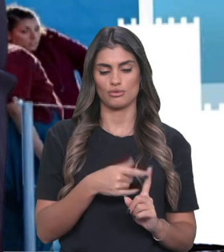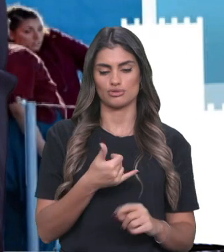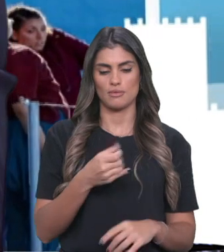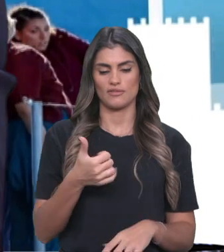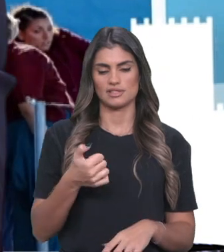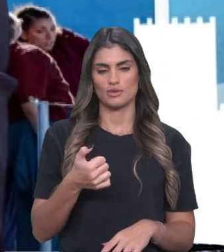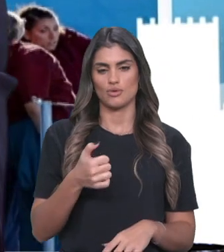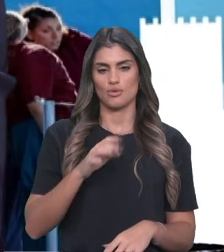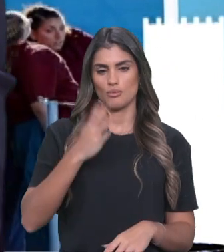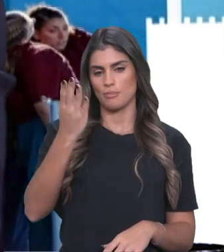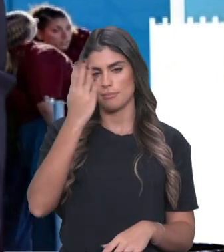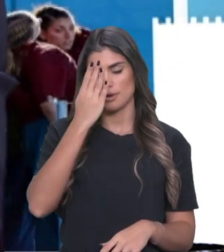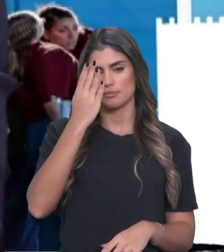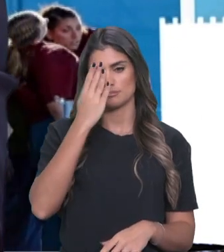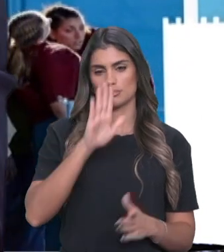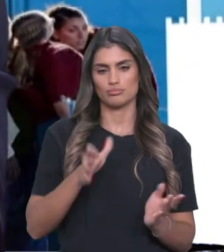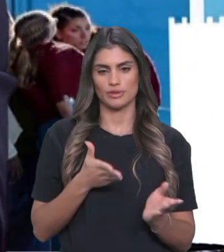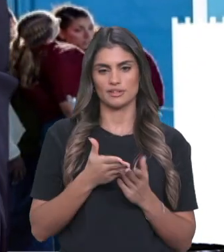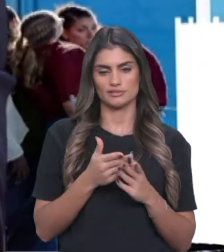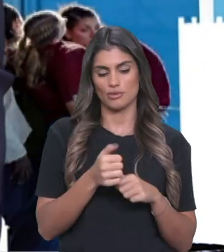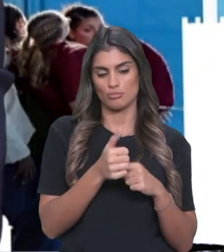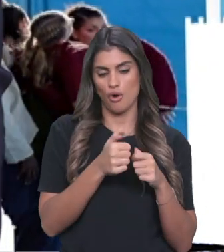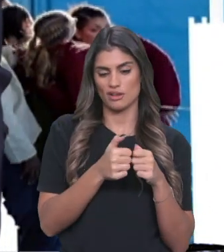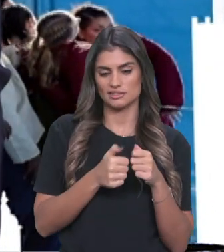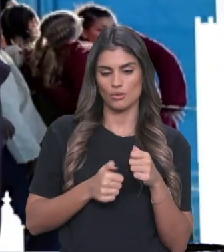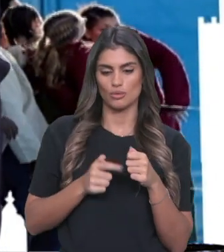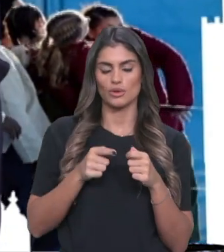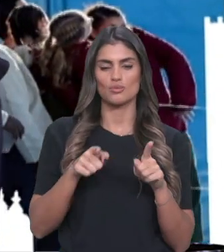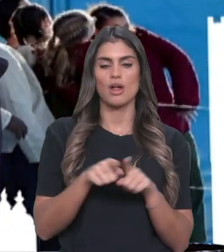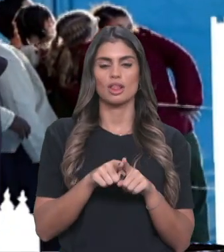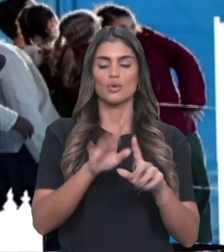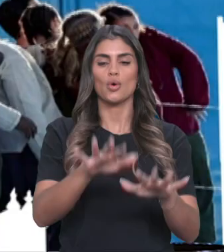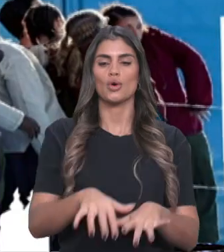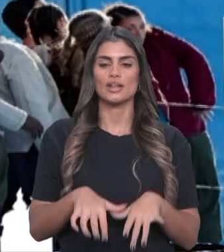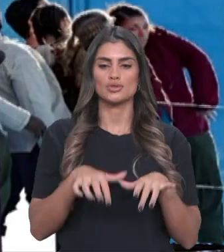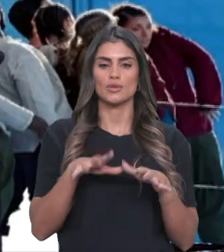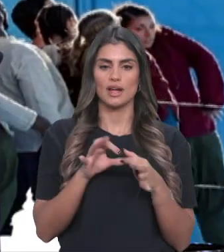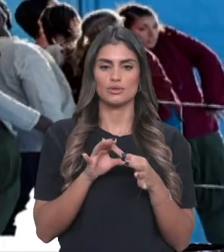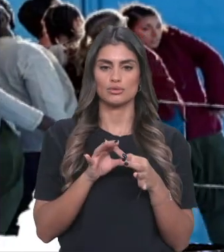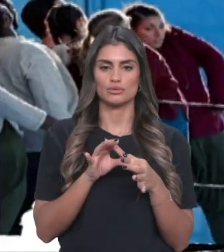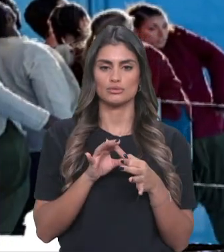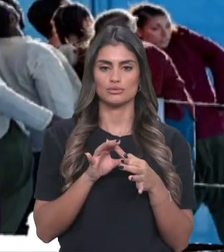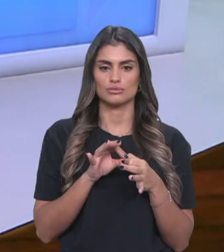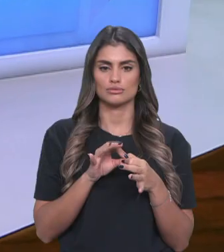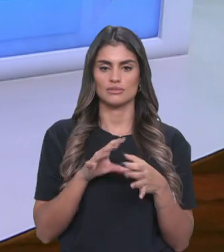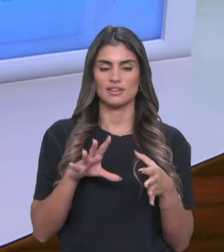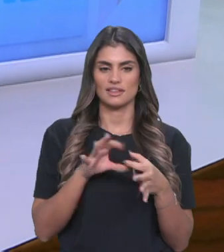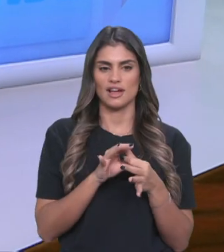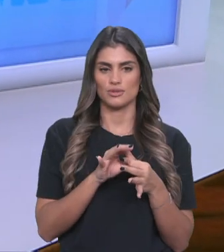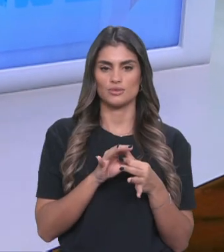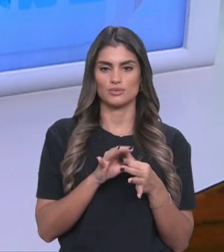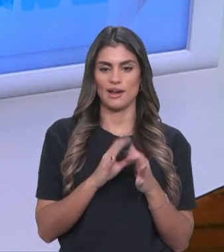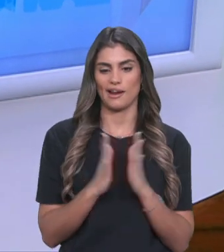propõe como a temática mais forte a oração, este congresso em torno da Eucaristia, que é o coração do coração da